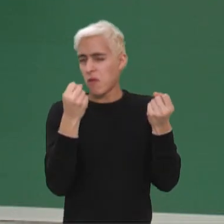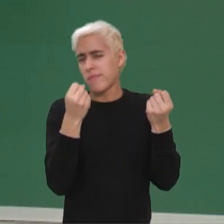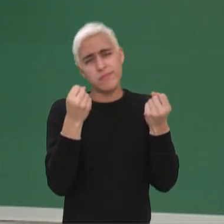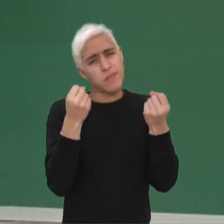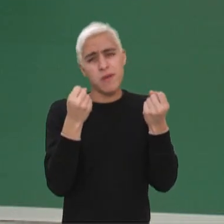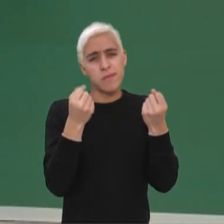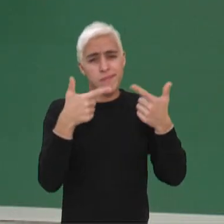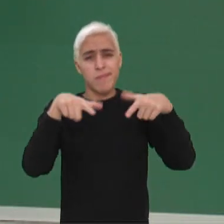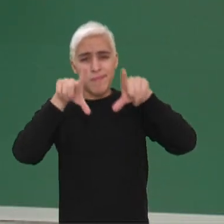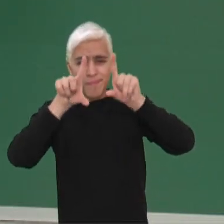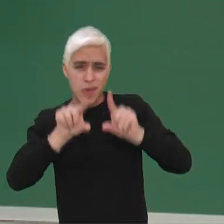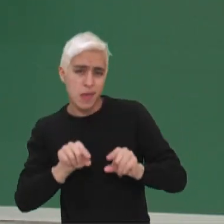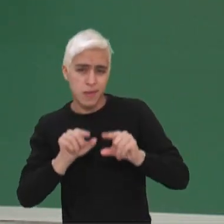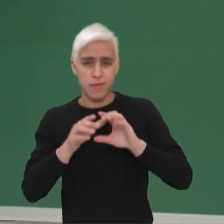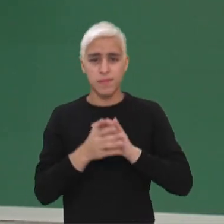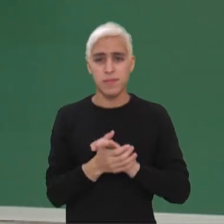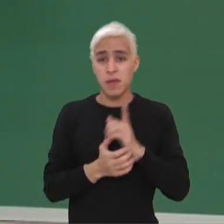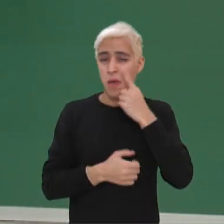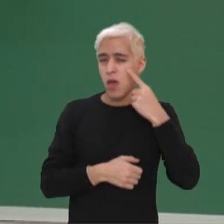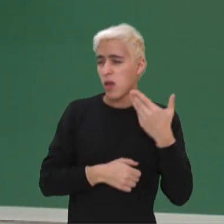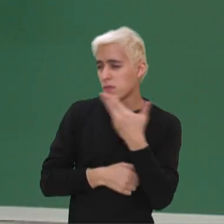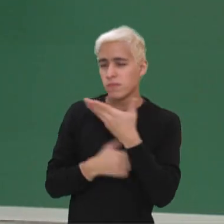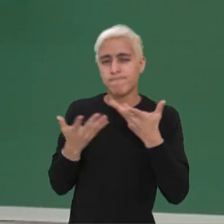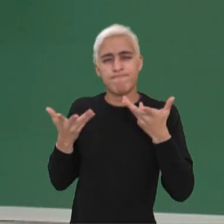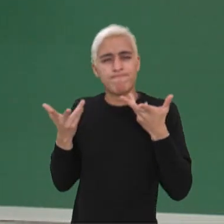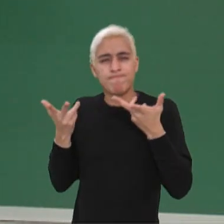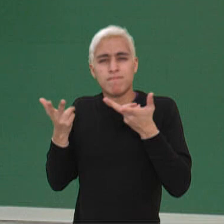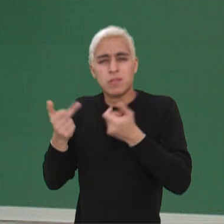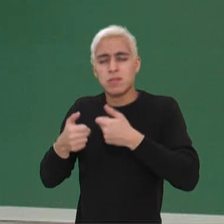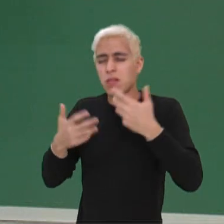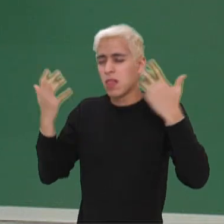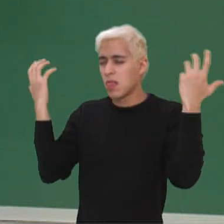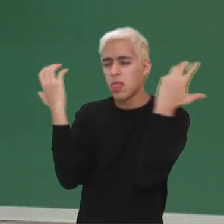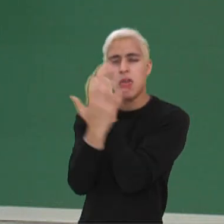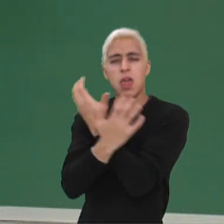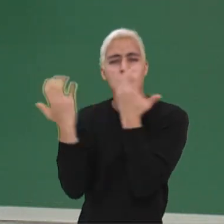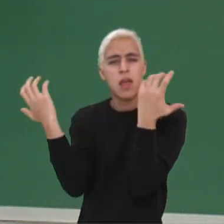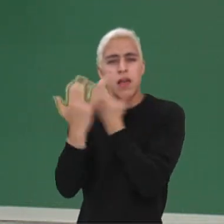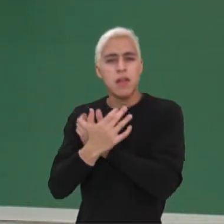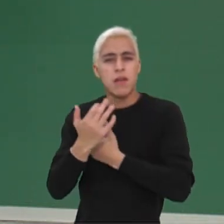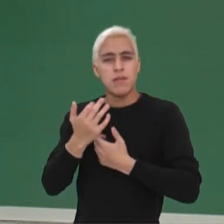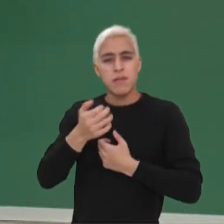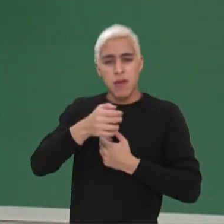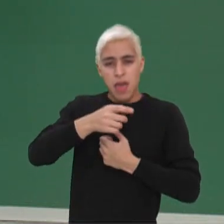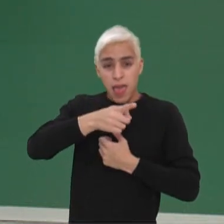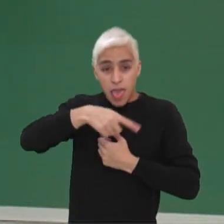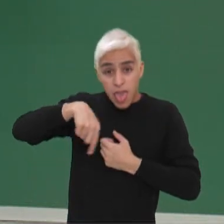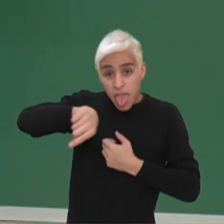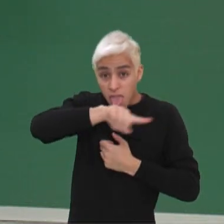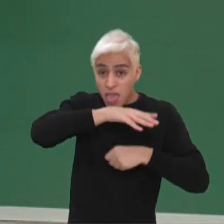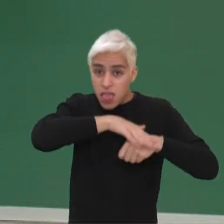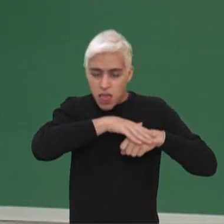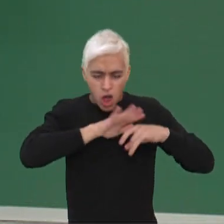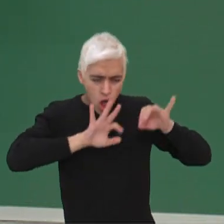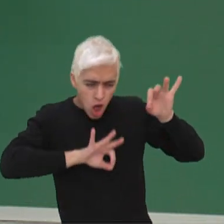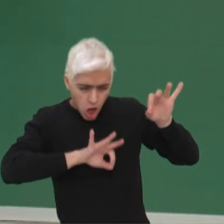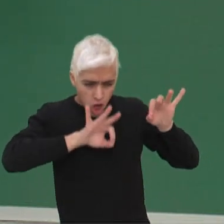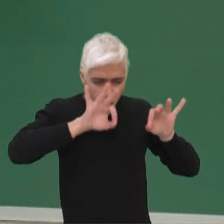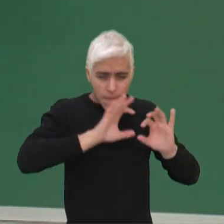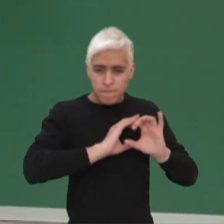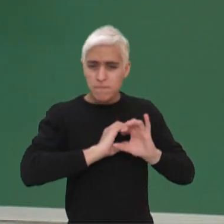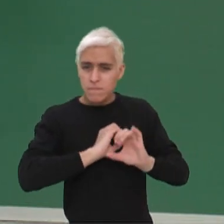eles. Mas olha que fantástico aqui, o suprassumo da beleza, né? Então eles tinham uma beleza matemática, eles calculavam